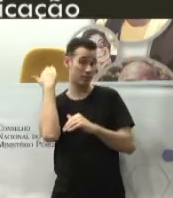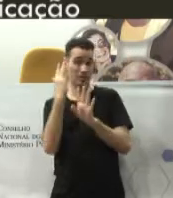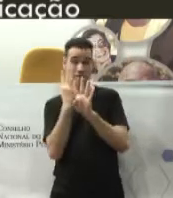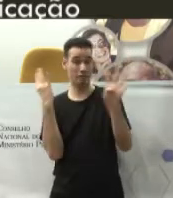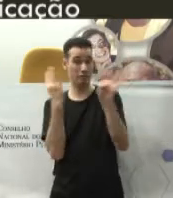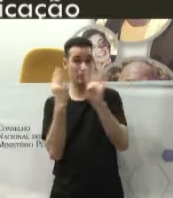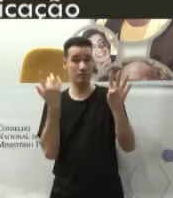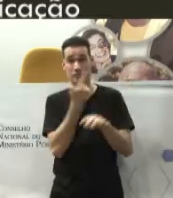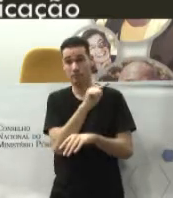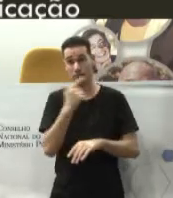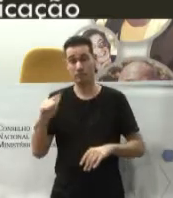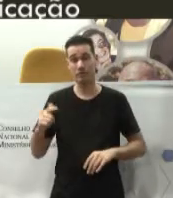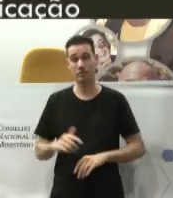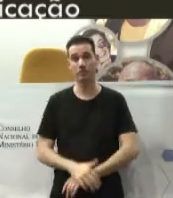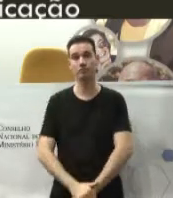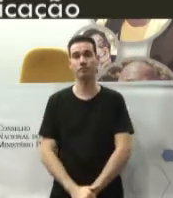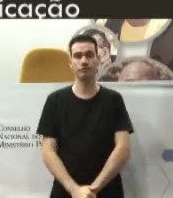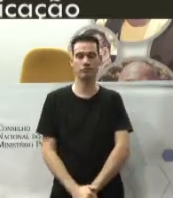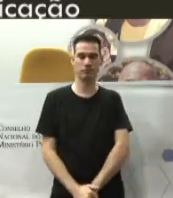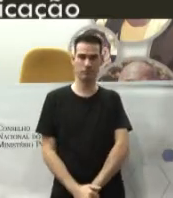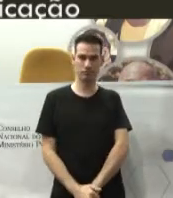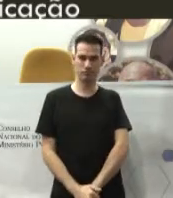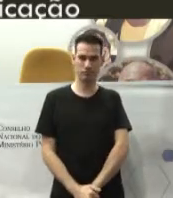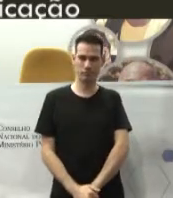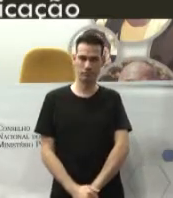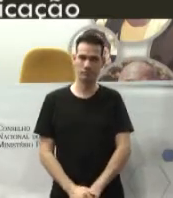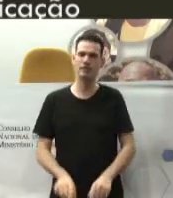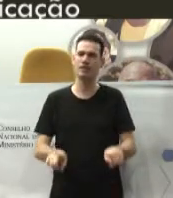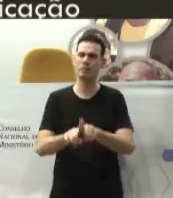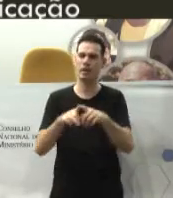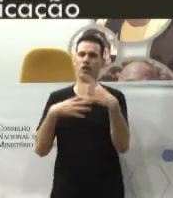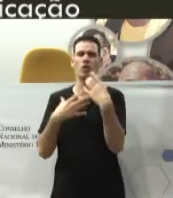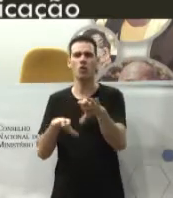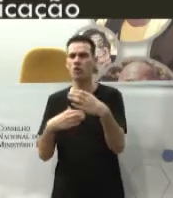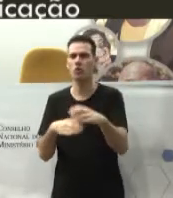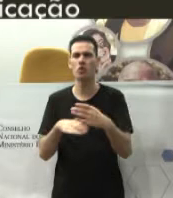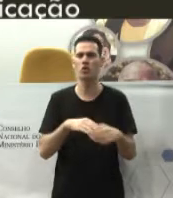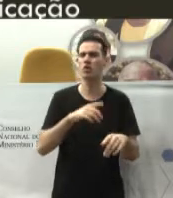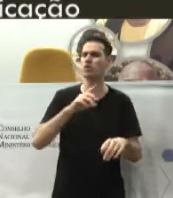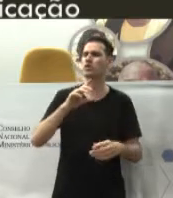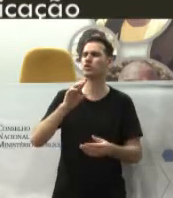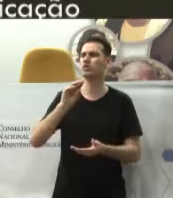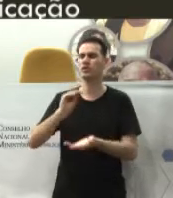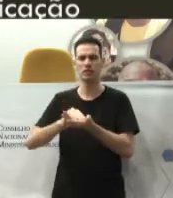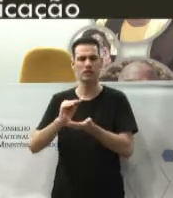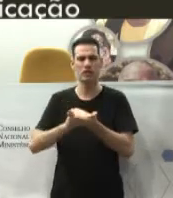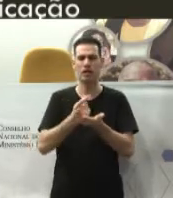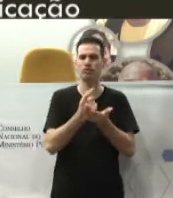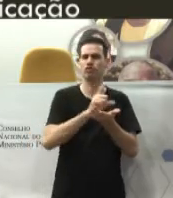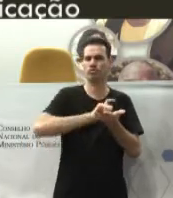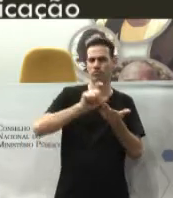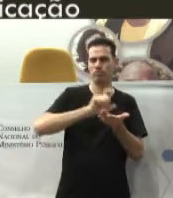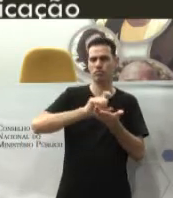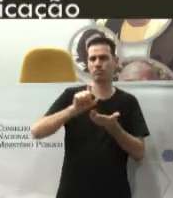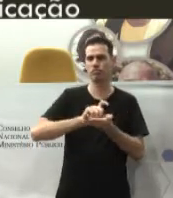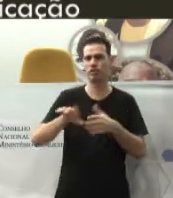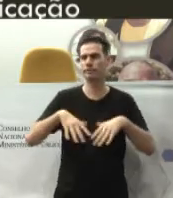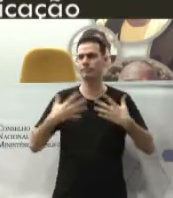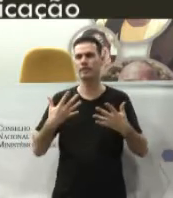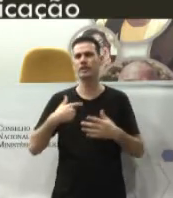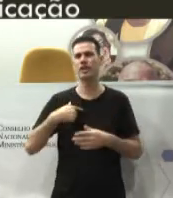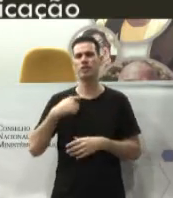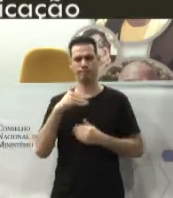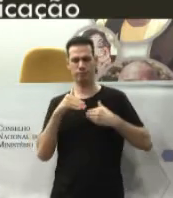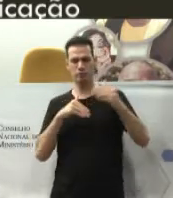cirurgias eletivas. A insuficiência de consultas especializadas e escassez de recursos financeiros. O que acontece? Quando eu